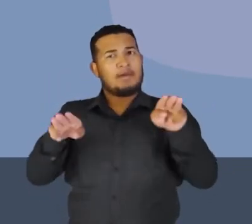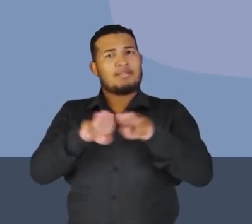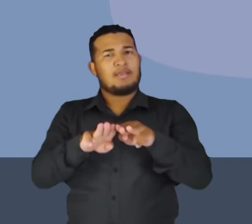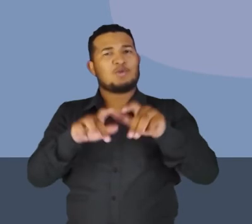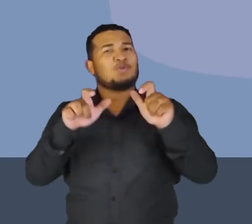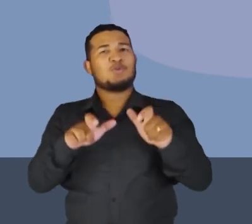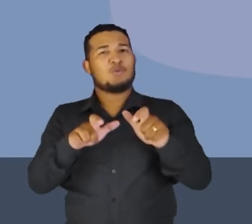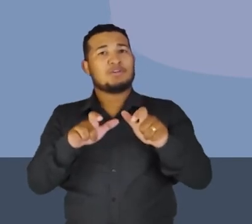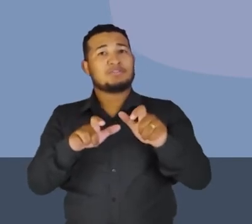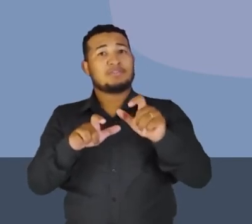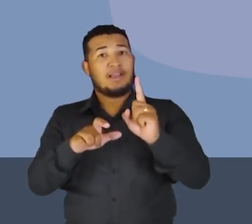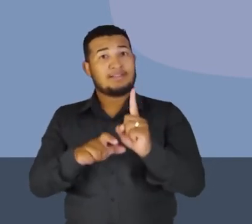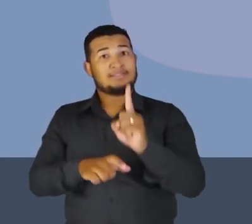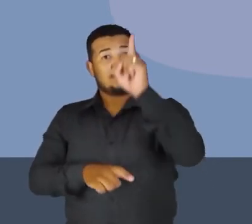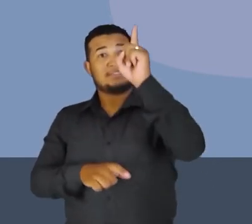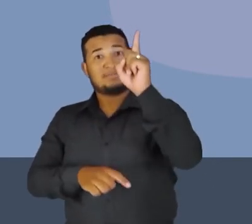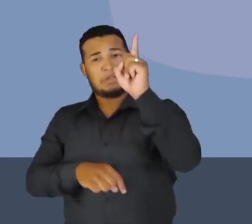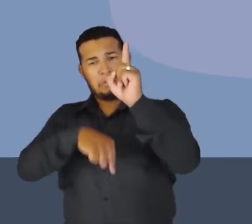Então,